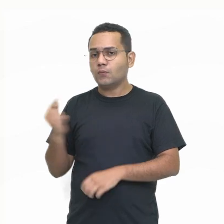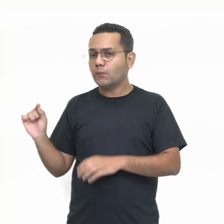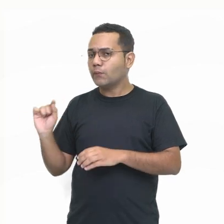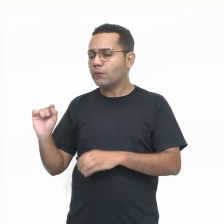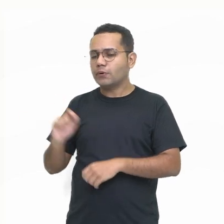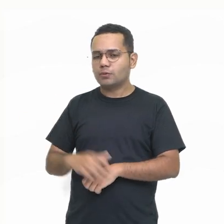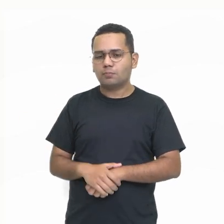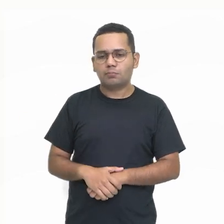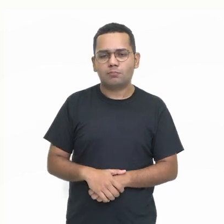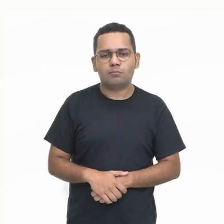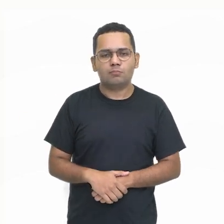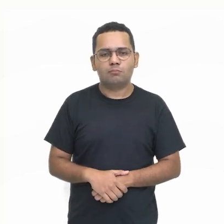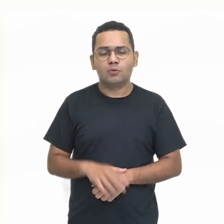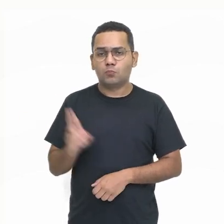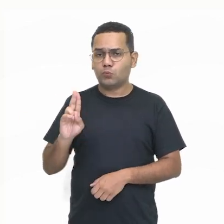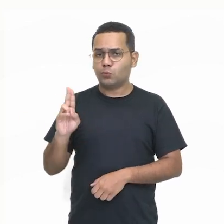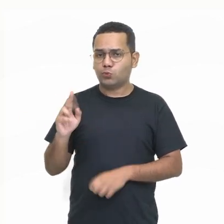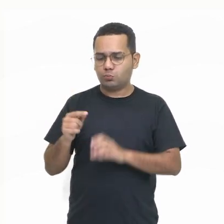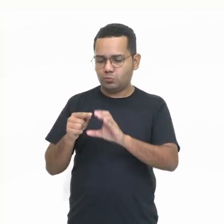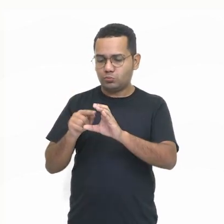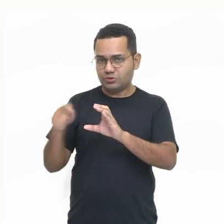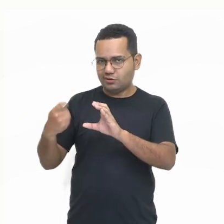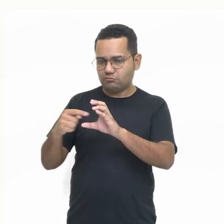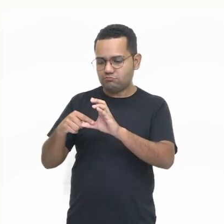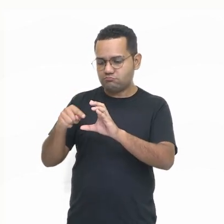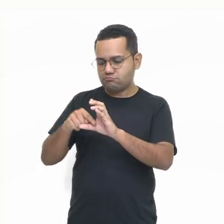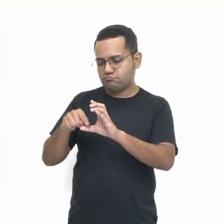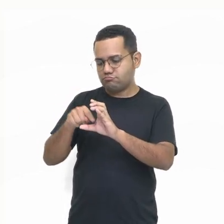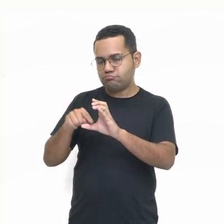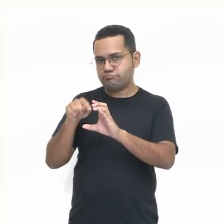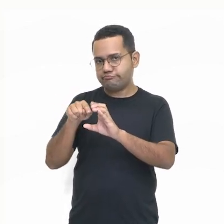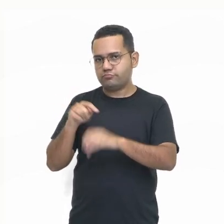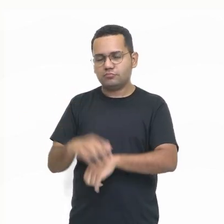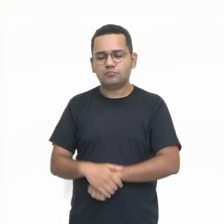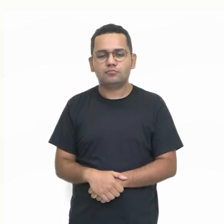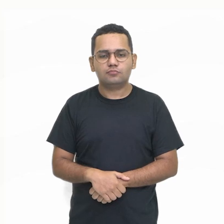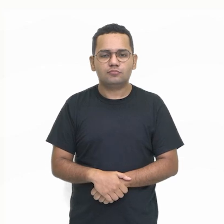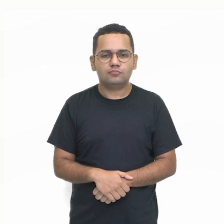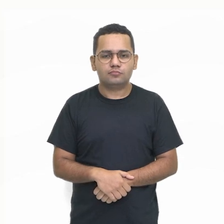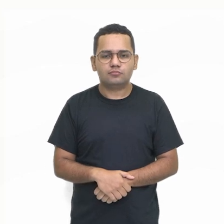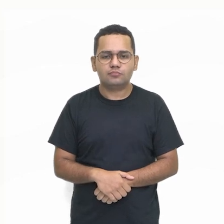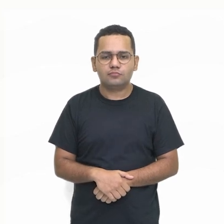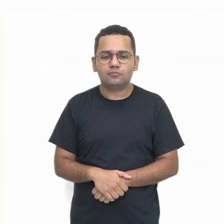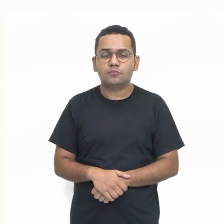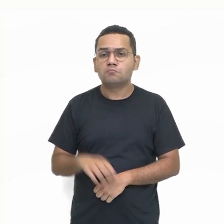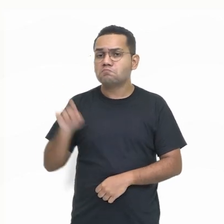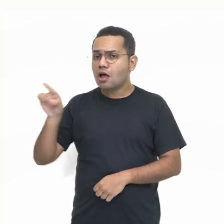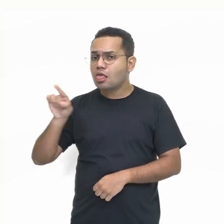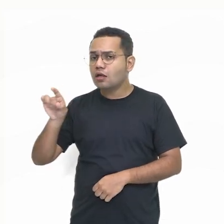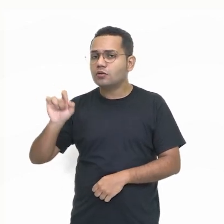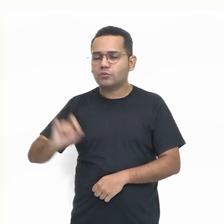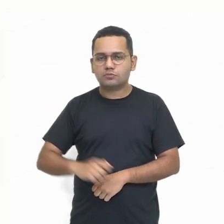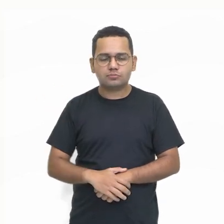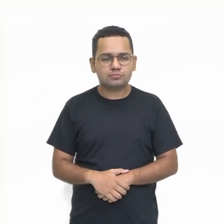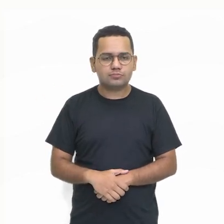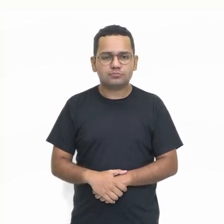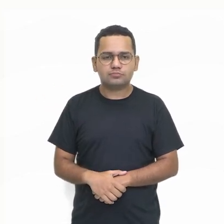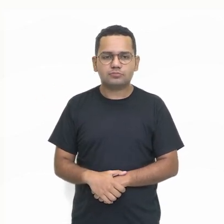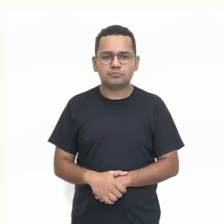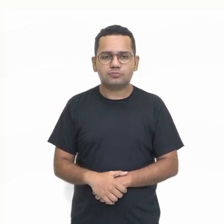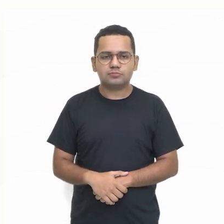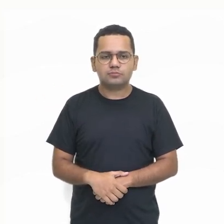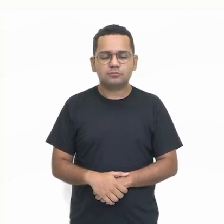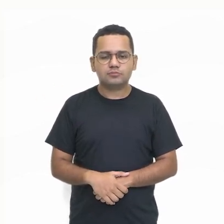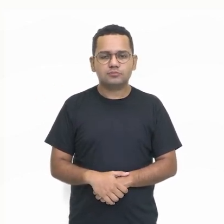uma estrutura que é chamada de vacúolo, e o vacúolo ele está relacionado principalmente